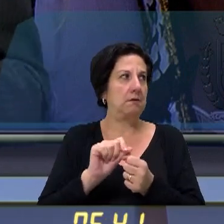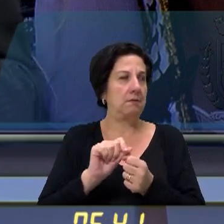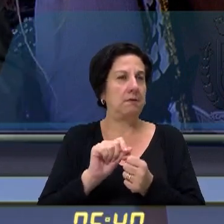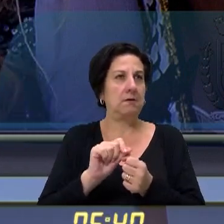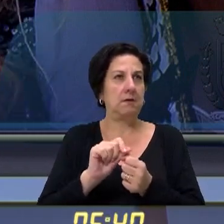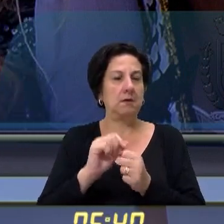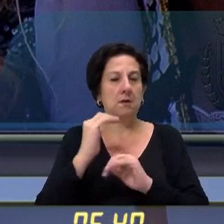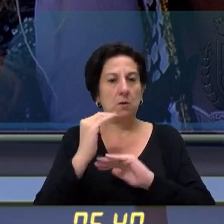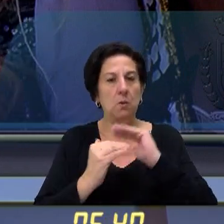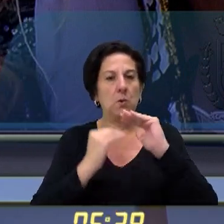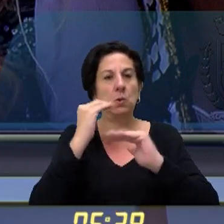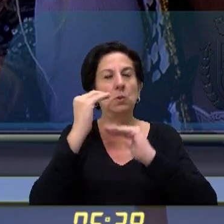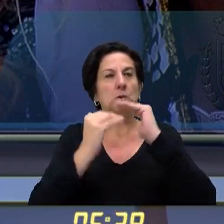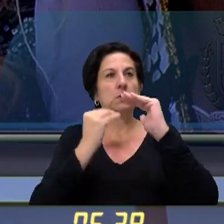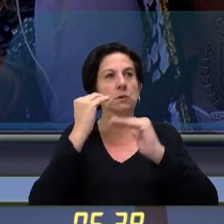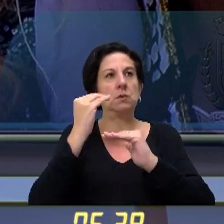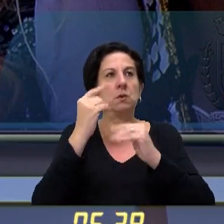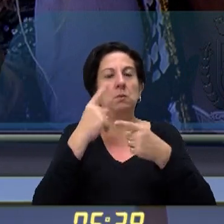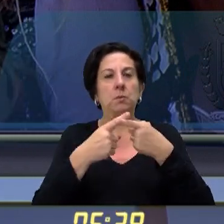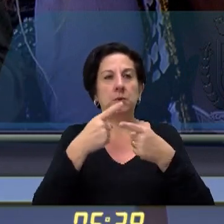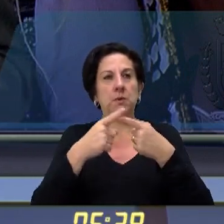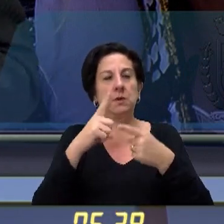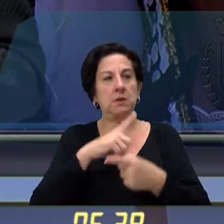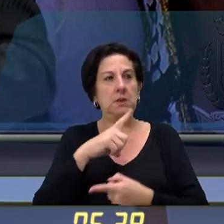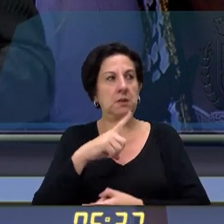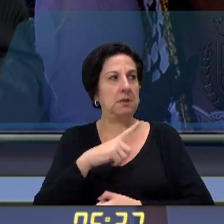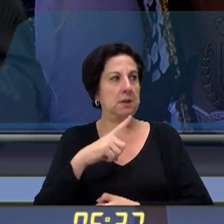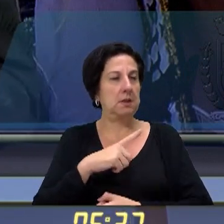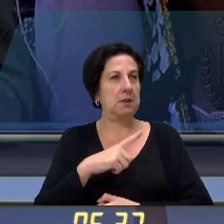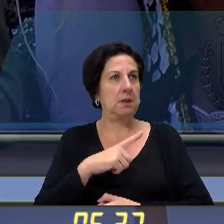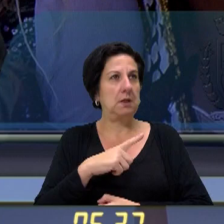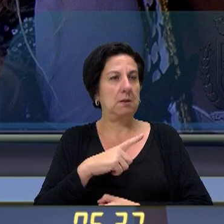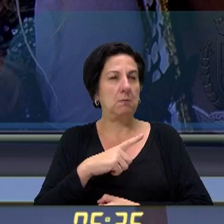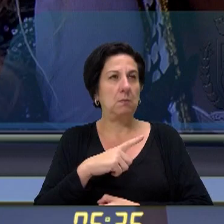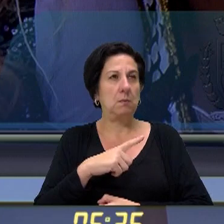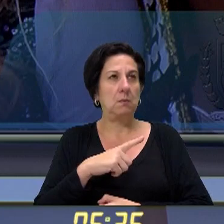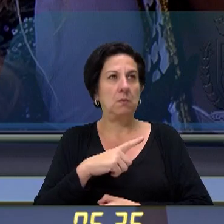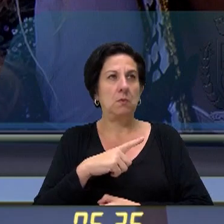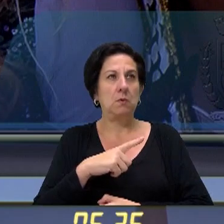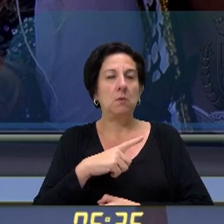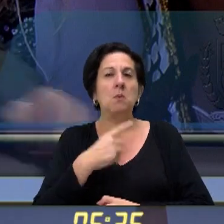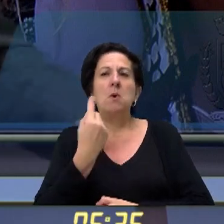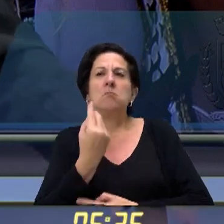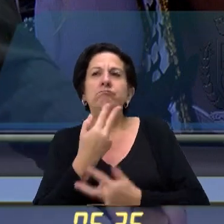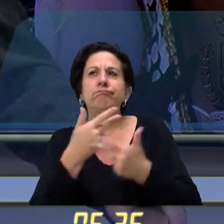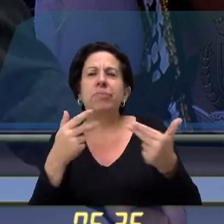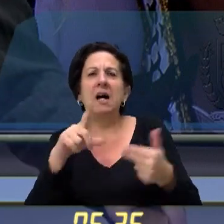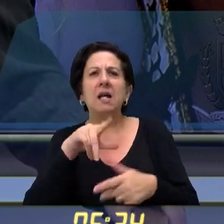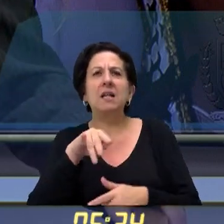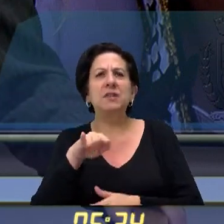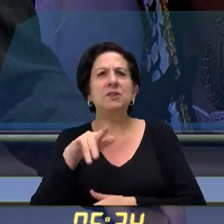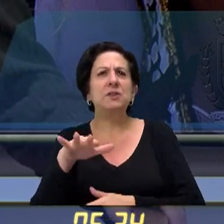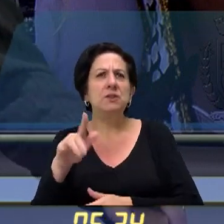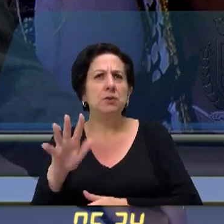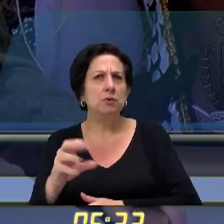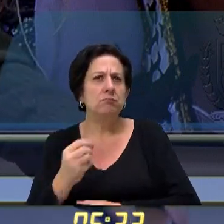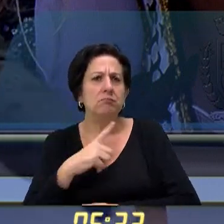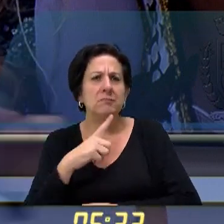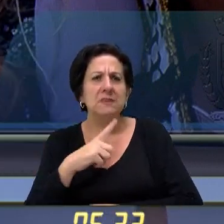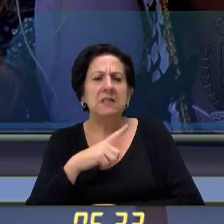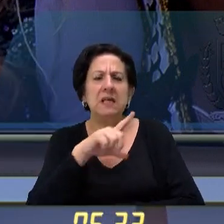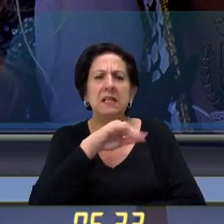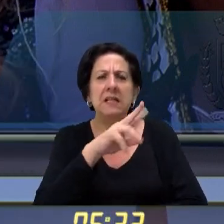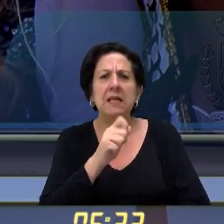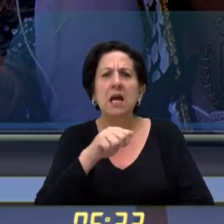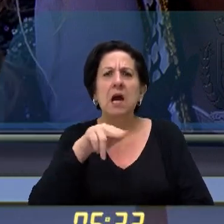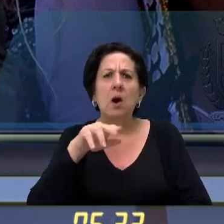uma construção, porque nós temos uma espécie de litígio onde nós temos na linha